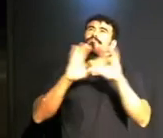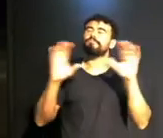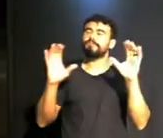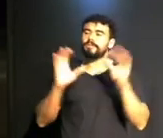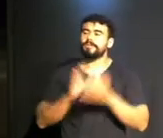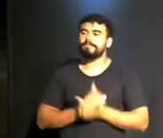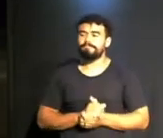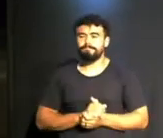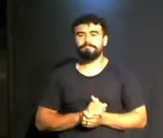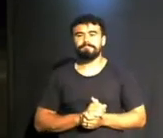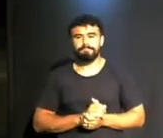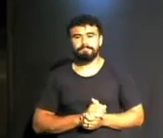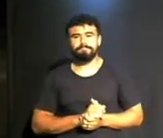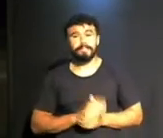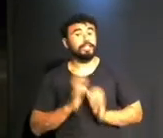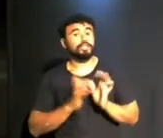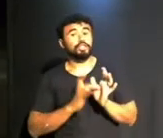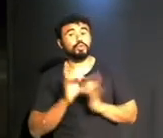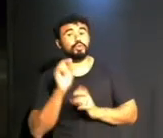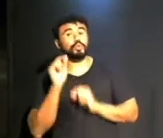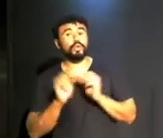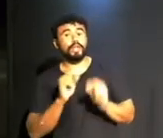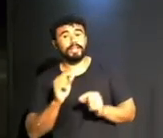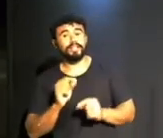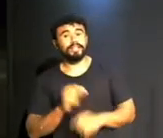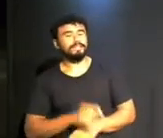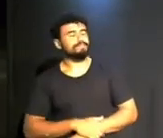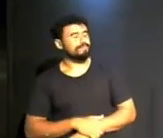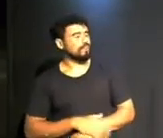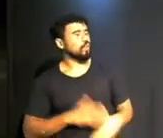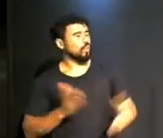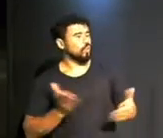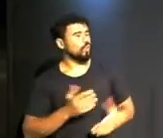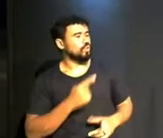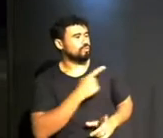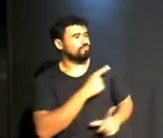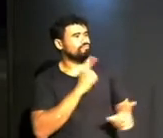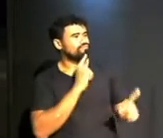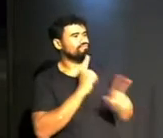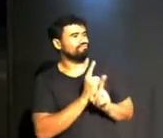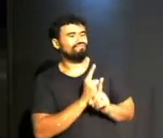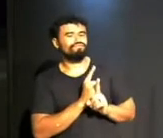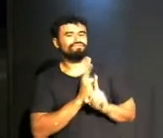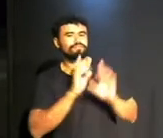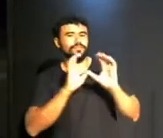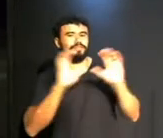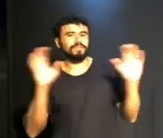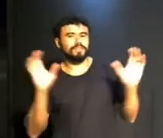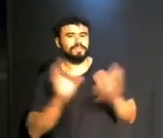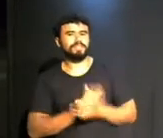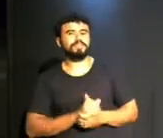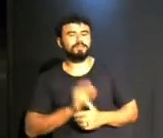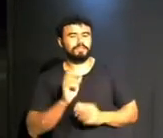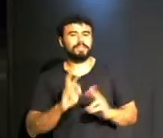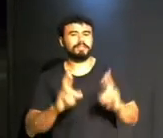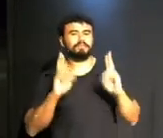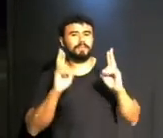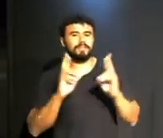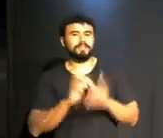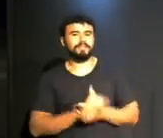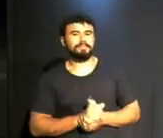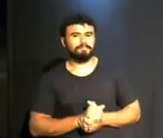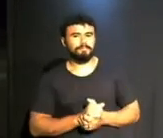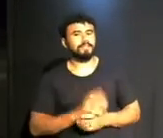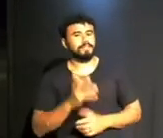no Paraíso EA segunda palavra de Jesus foi ainda hoje estarás comigo no paraíso palavras a França